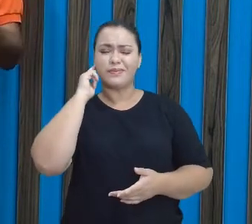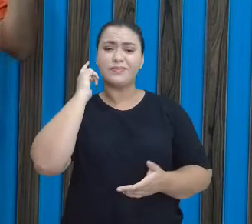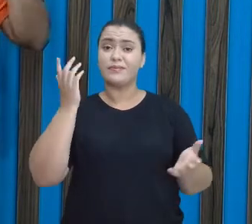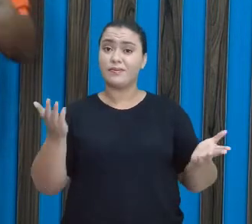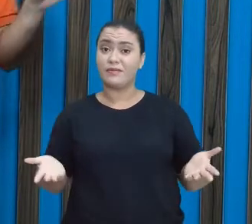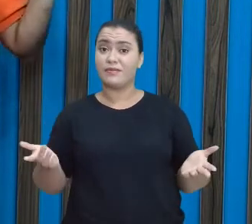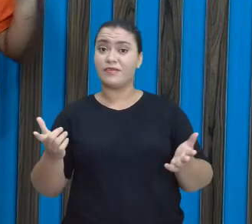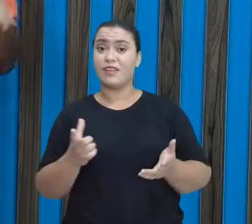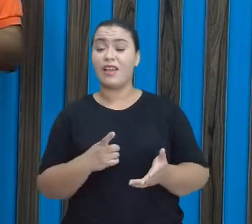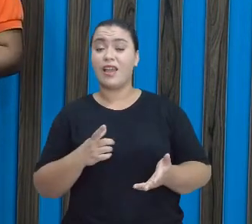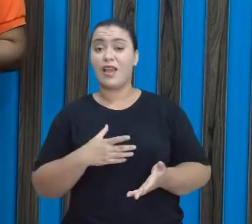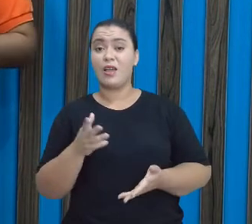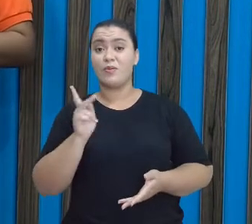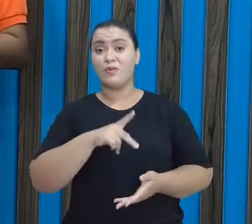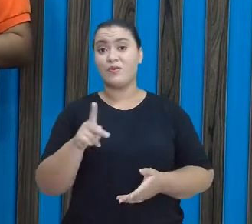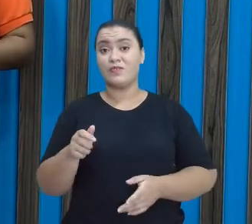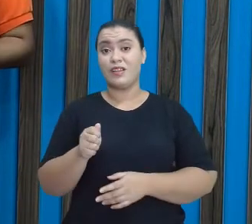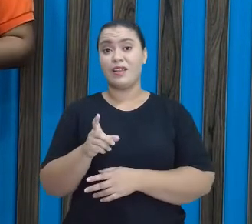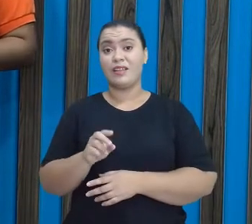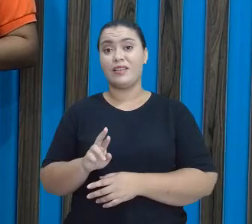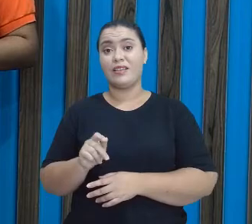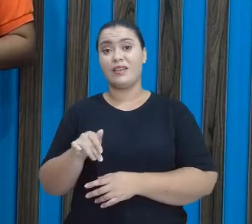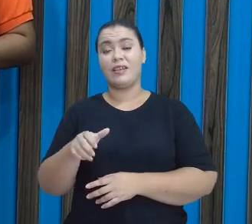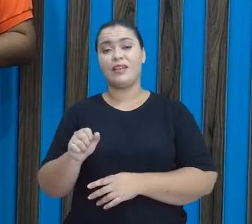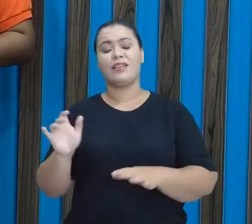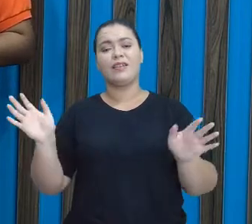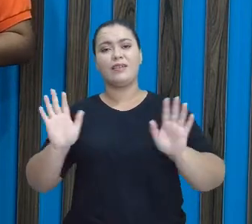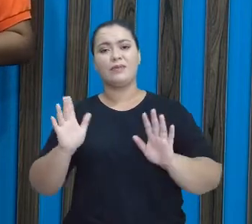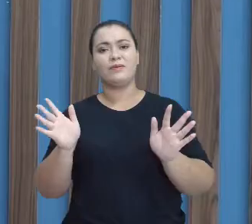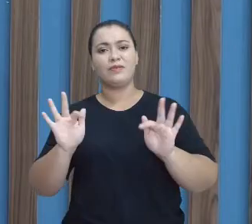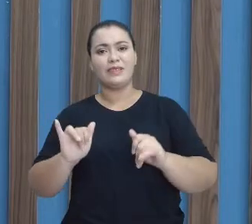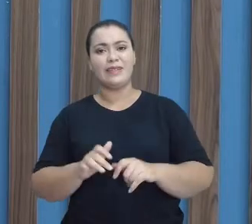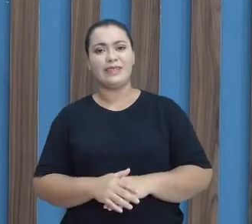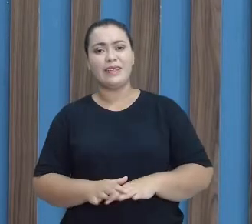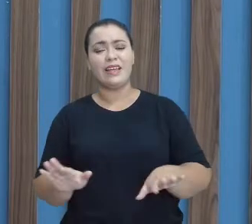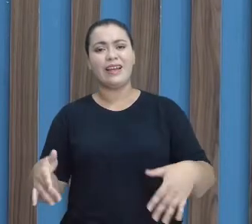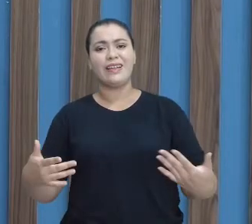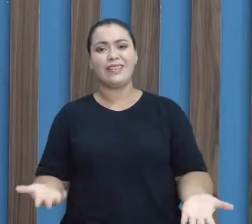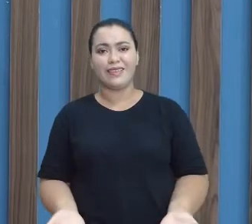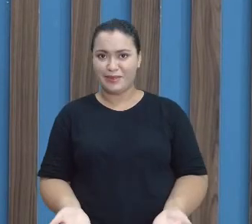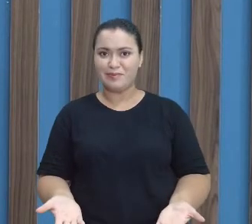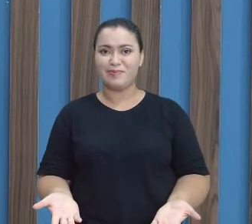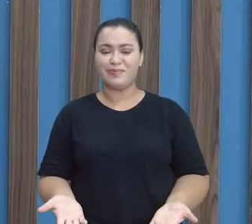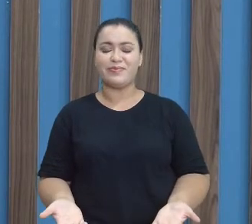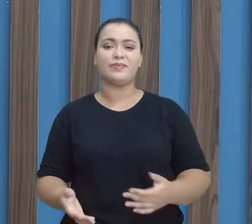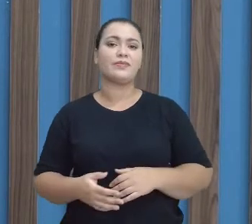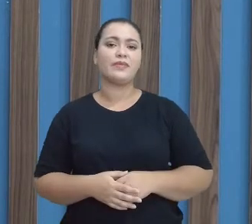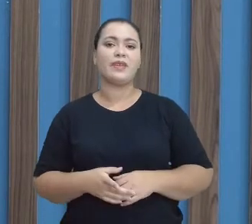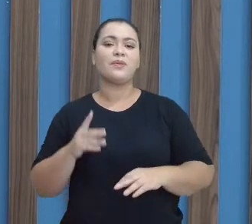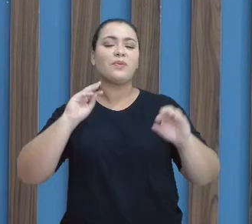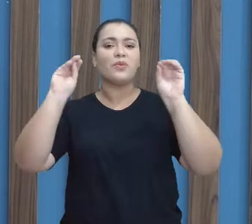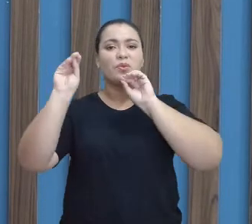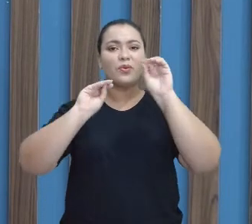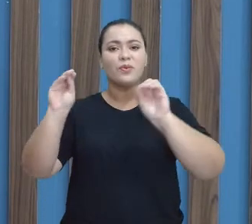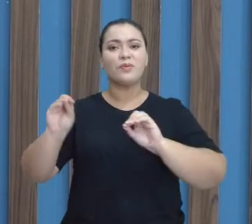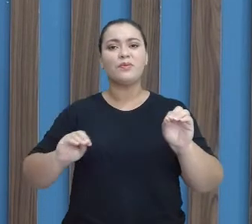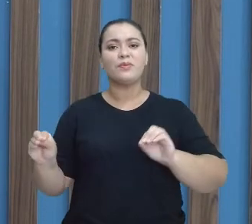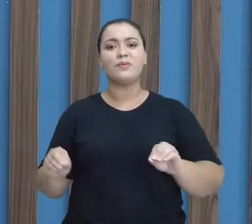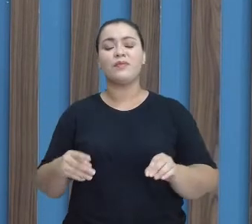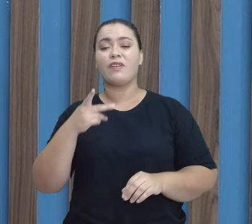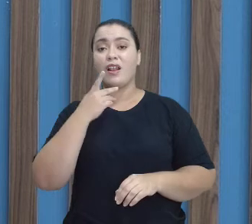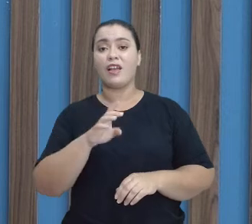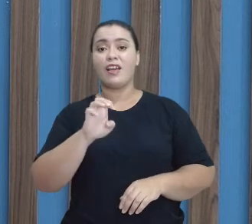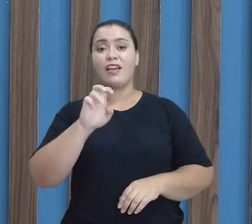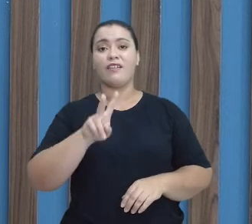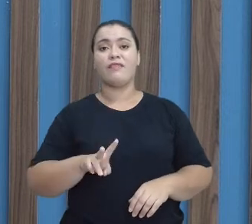né? Enquanto eu passo para a professora Adriana se despedir e já volto. Então é isso, meus amores. Um beijão aí,